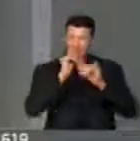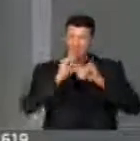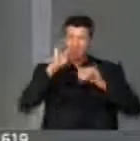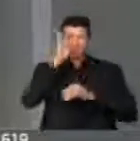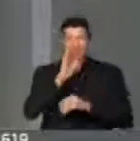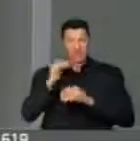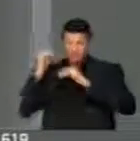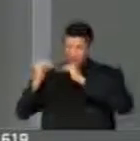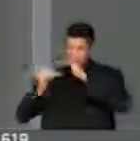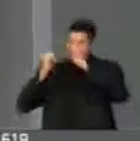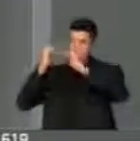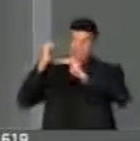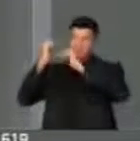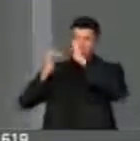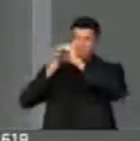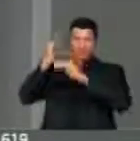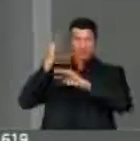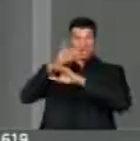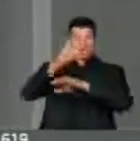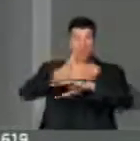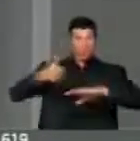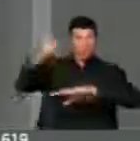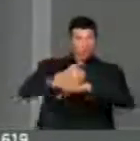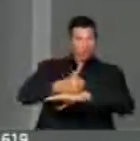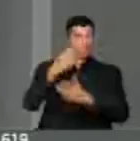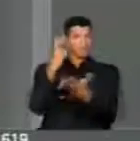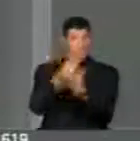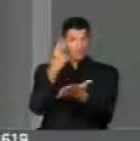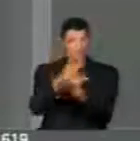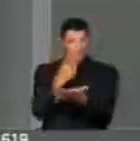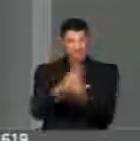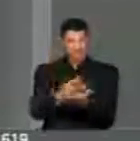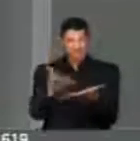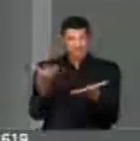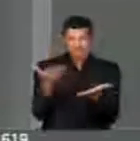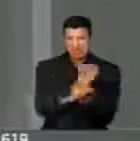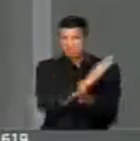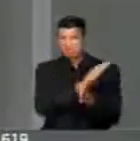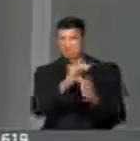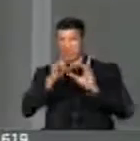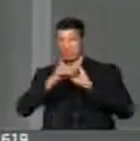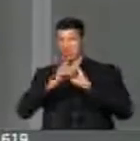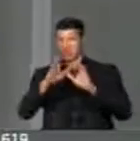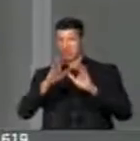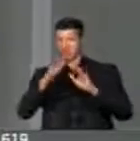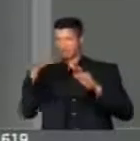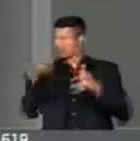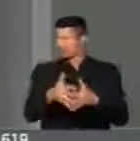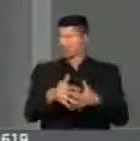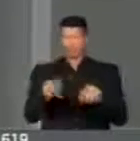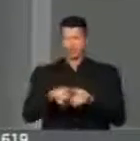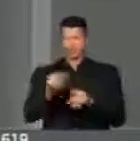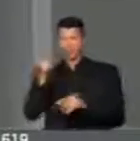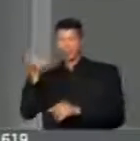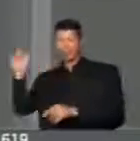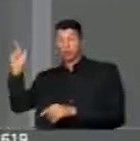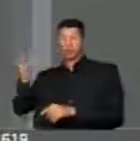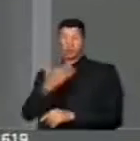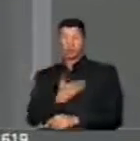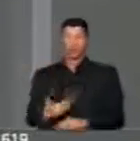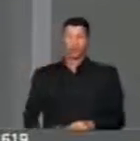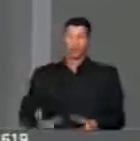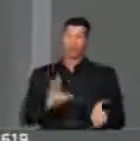brasileira avança na direção do golpe, mesmo tendo que passar por cima da democracia brasileira, e do outro lado, o